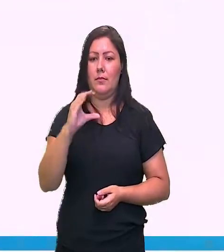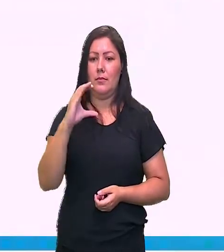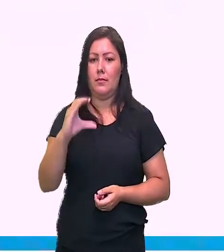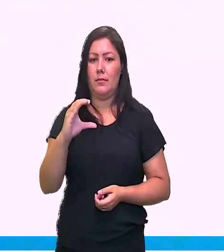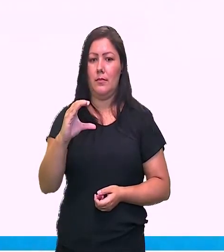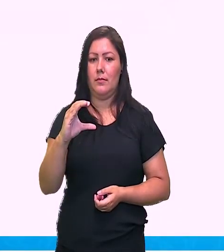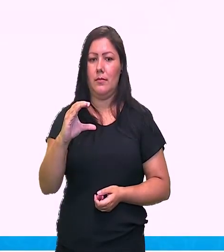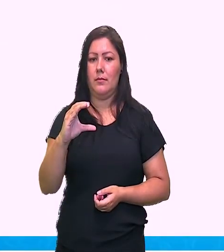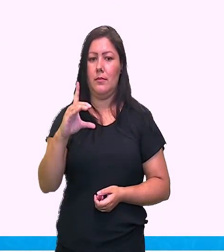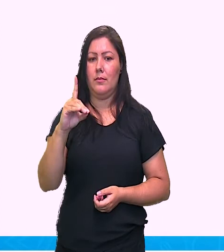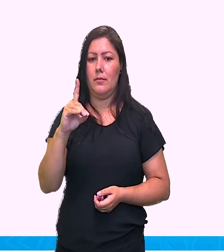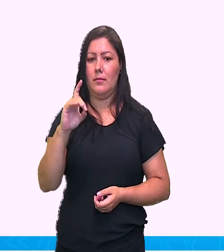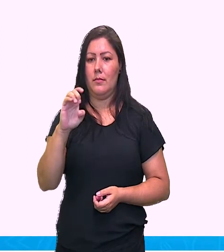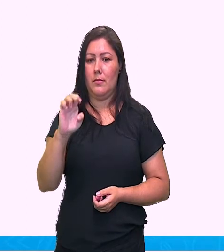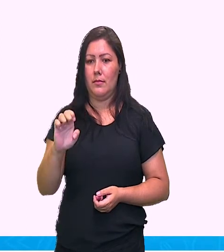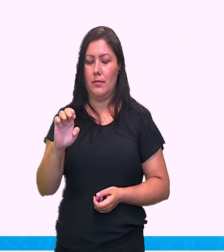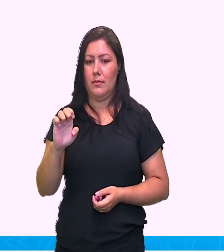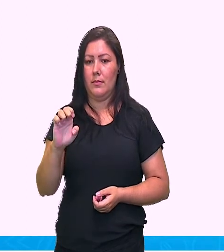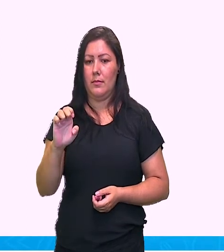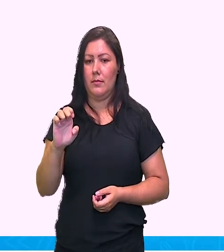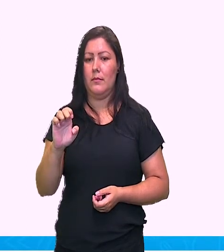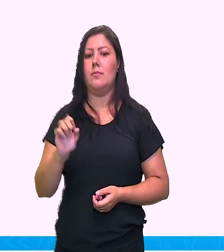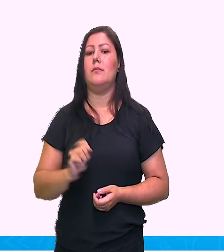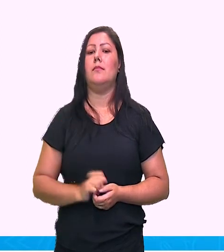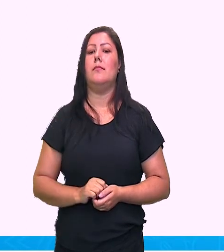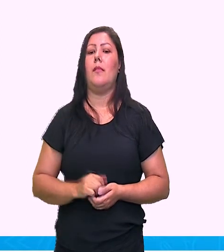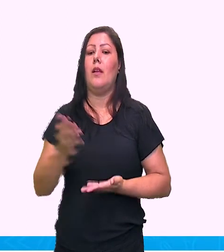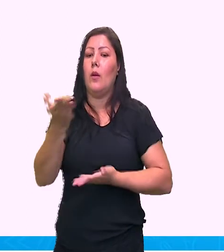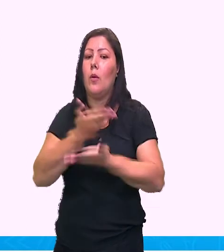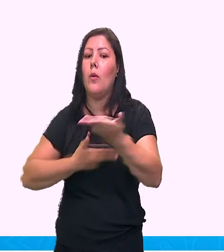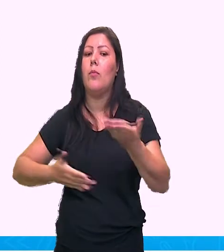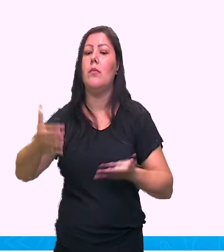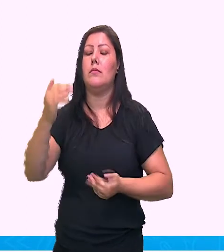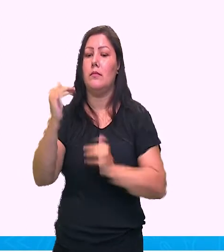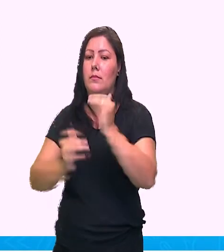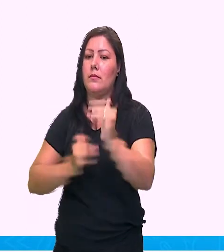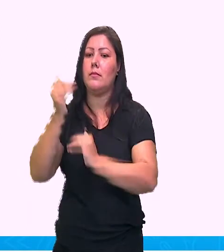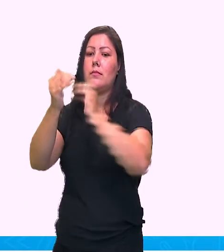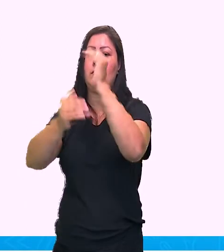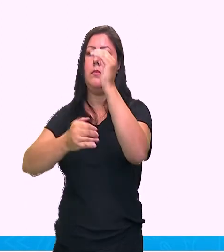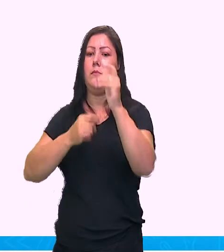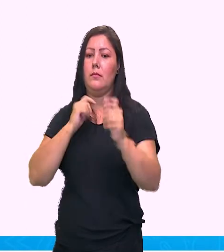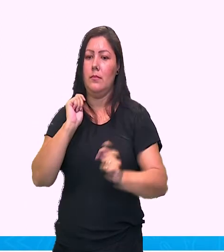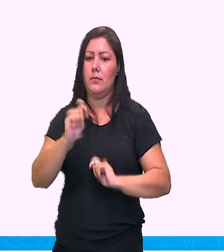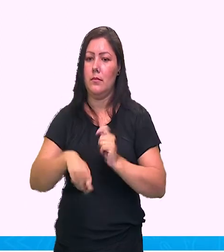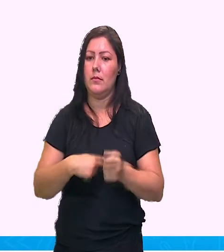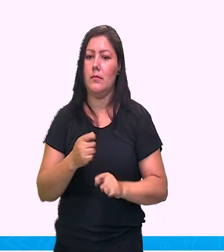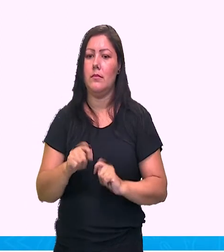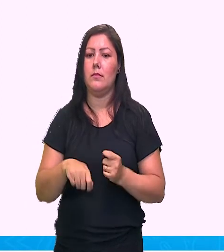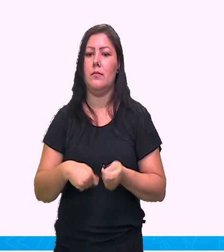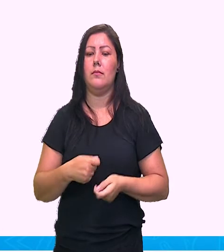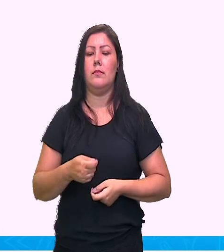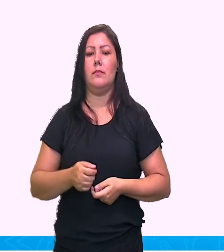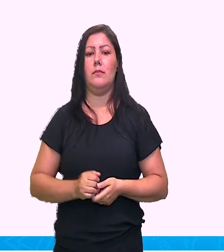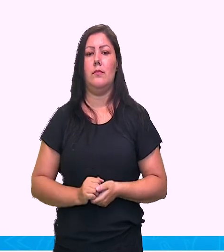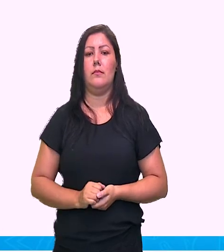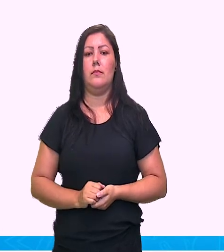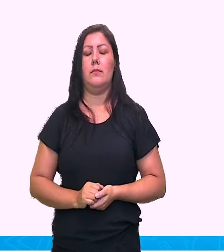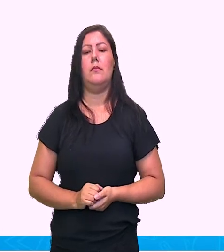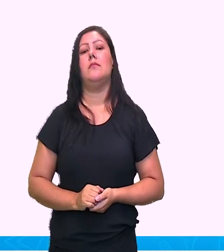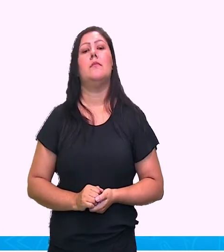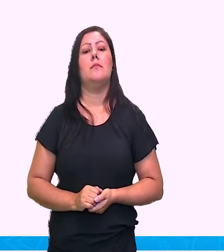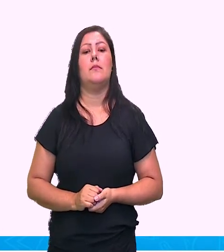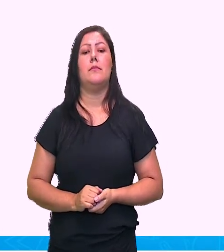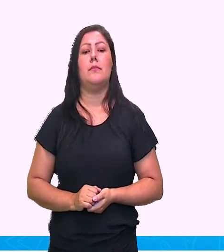OCDE, Organização para Cooperação e Desenvolvimento Econômico. A